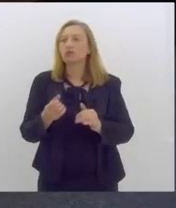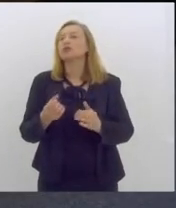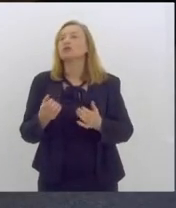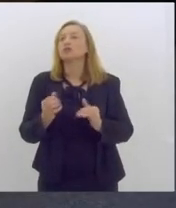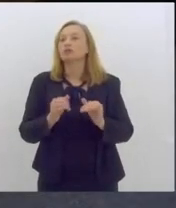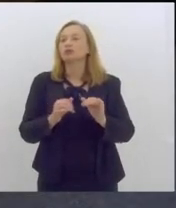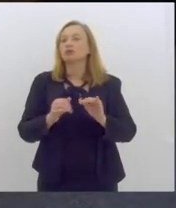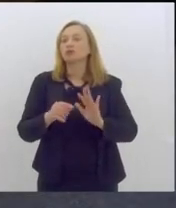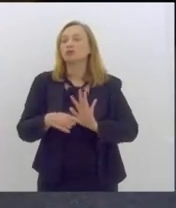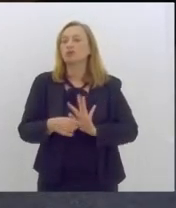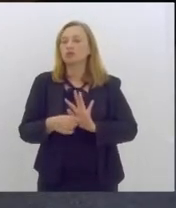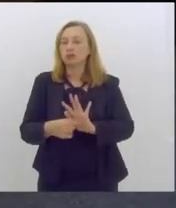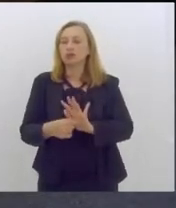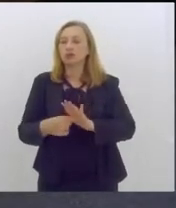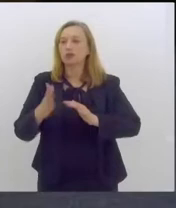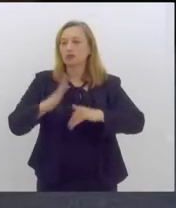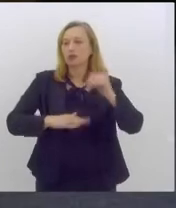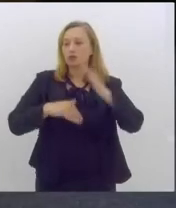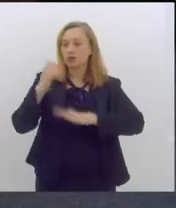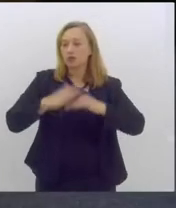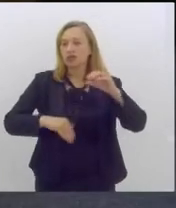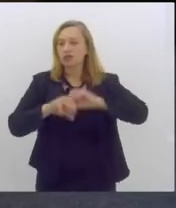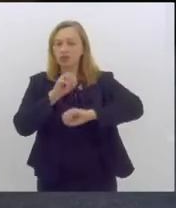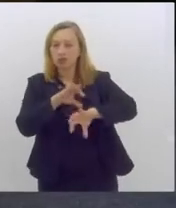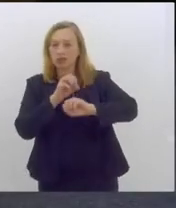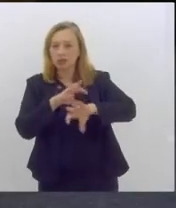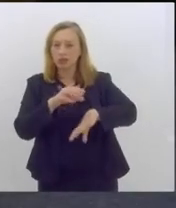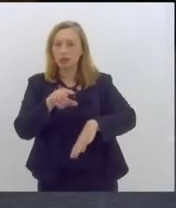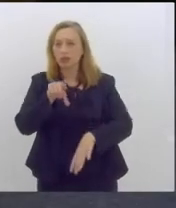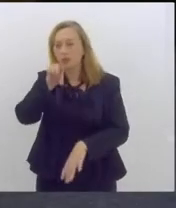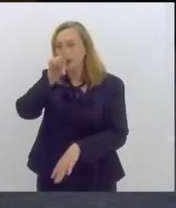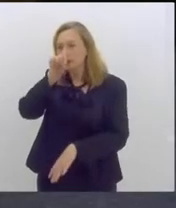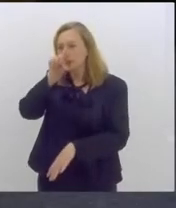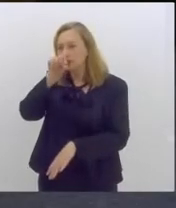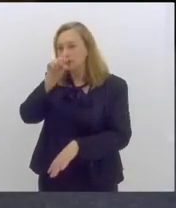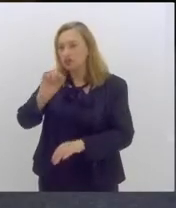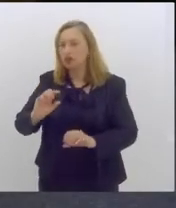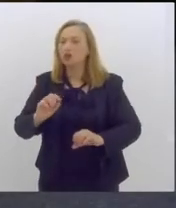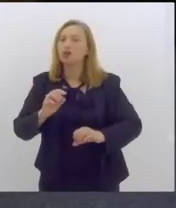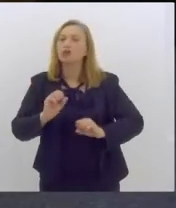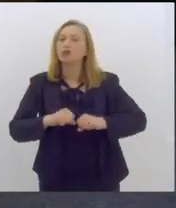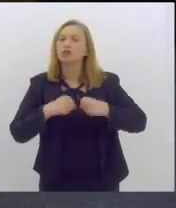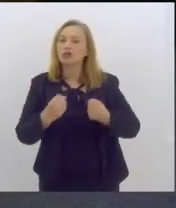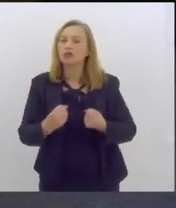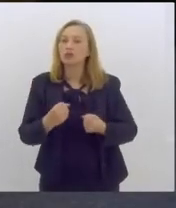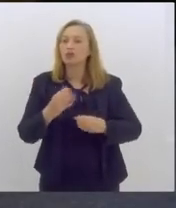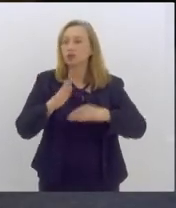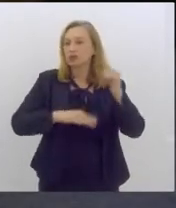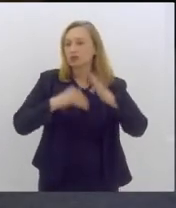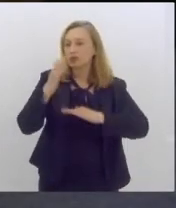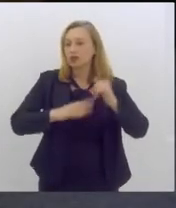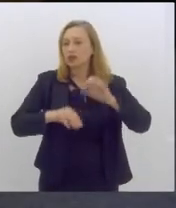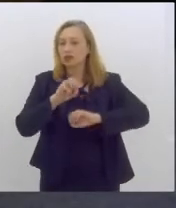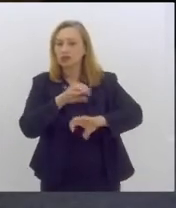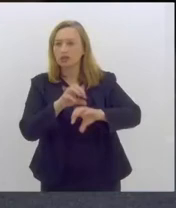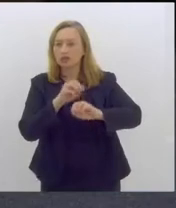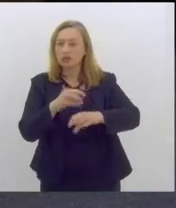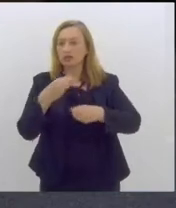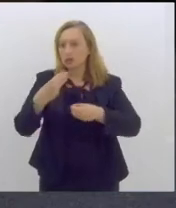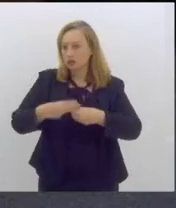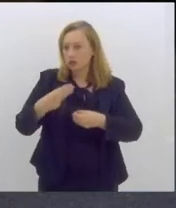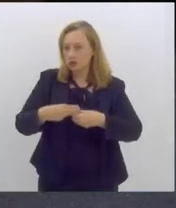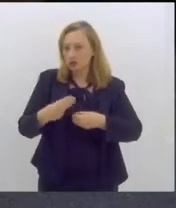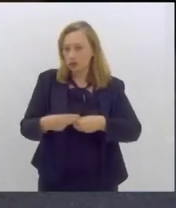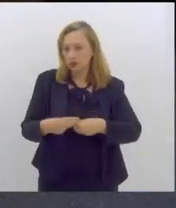Estadual dos profissionais de educação o CEP de Mesquita em defesa de profissionais da educação da rede Municipal